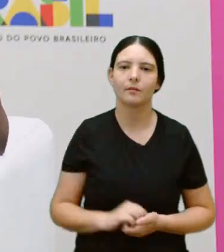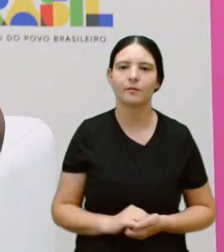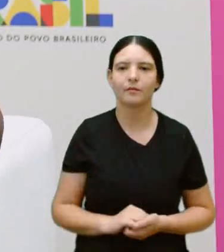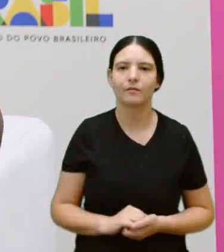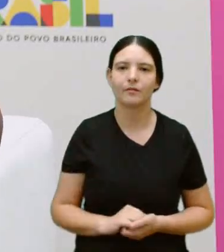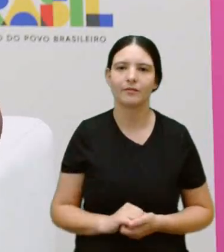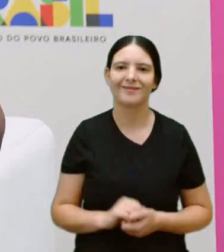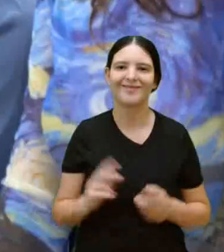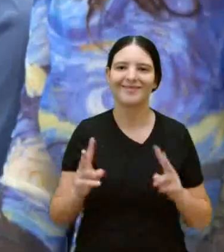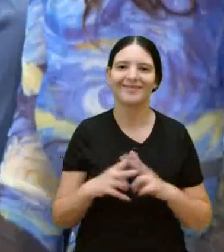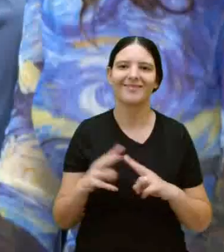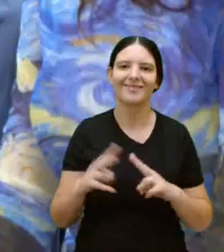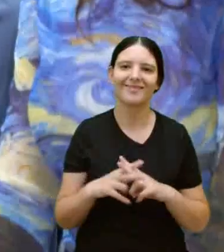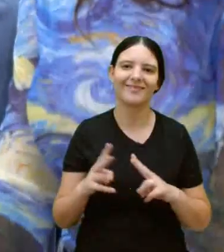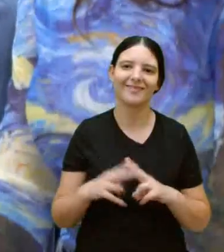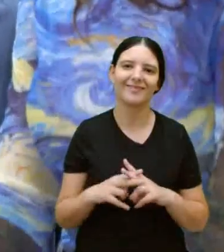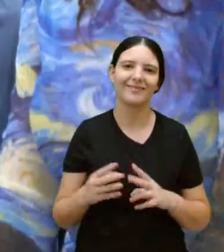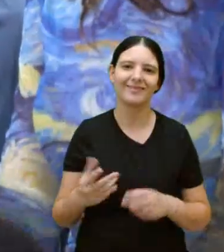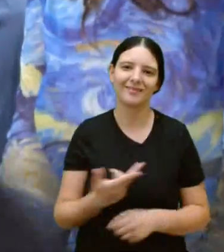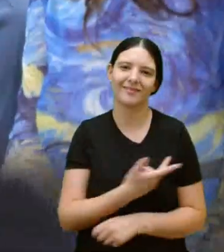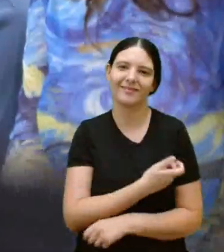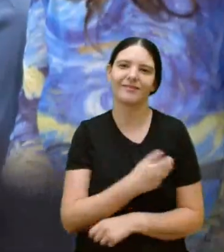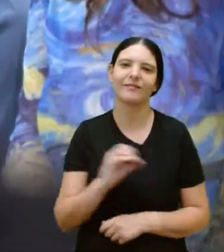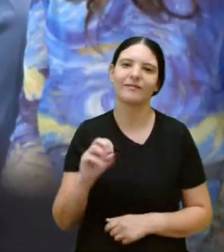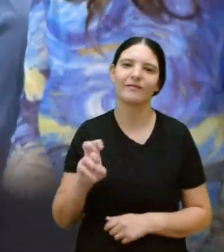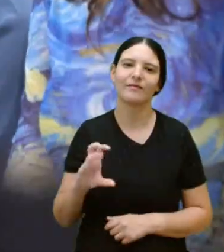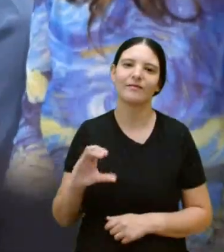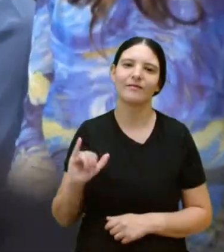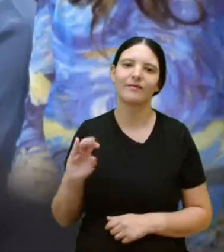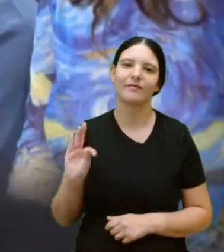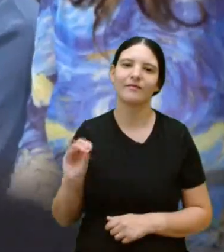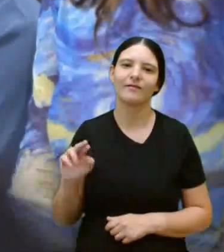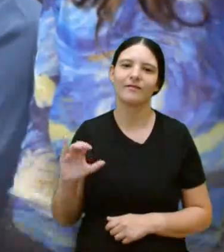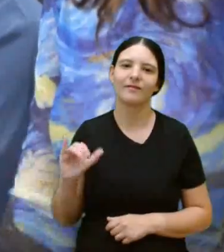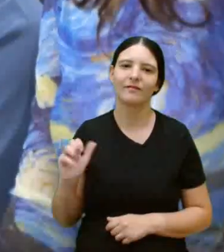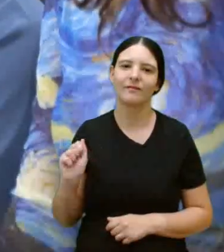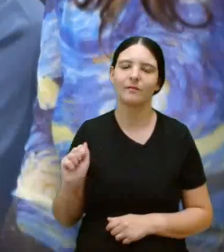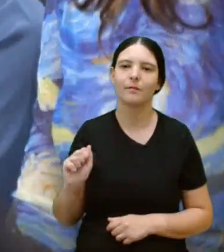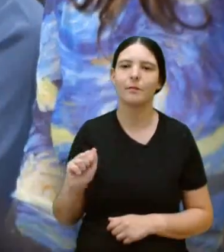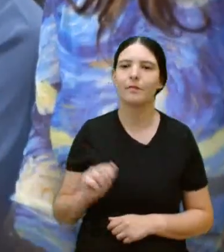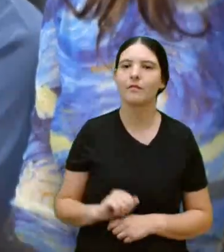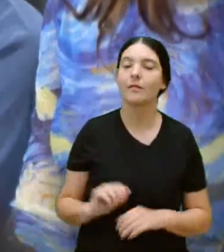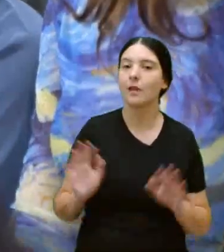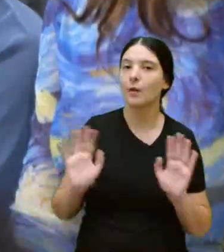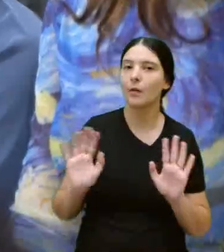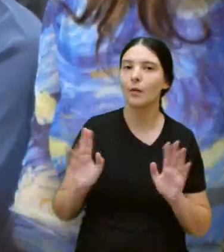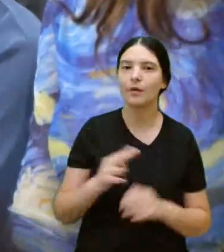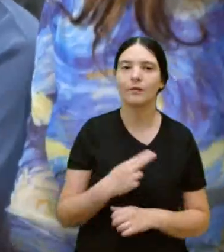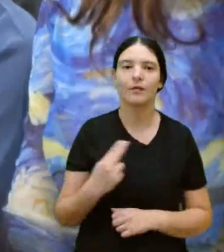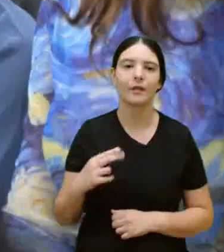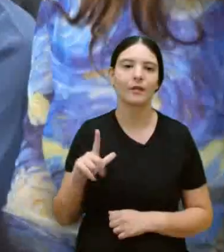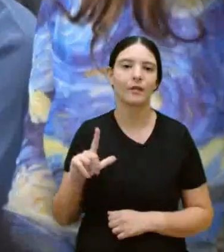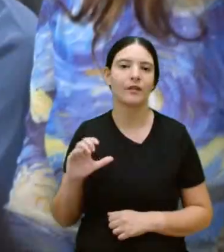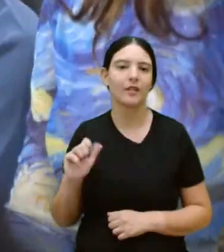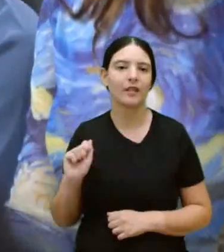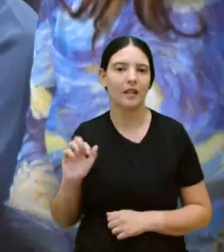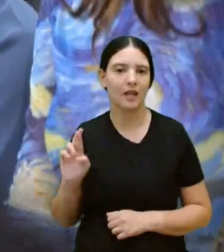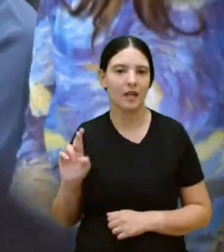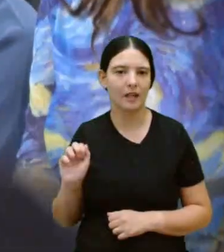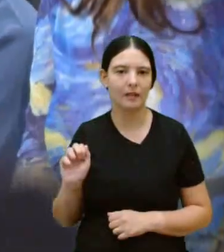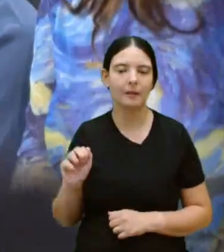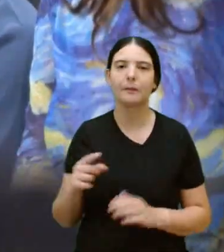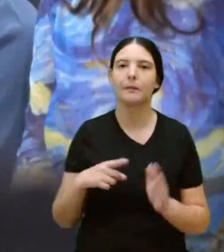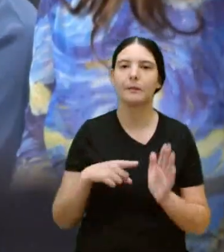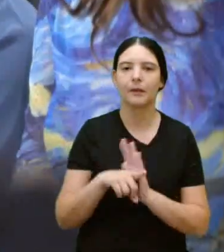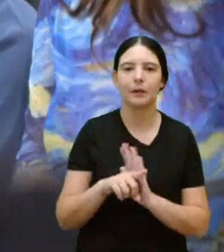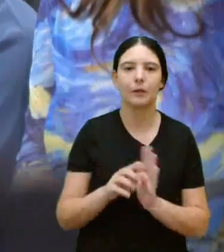oxitocina. Oi, Renato, tudo bem? Eu sou a Clara e eu queria fazer jovem. uma pergunta ligada ao livro,